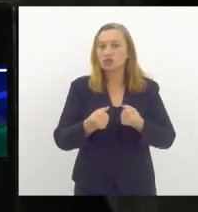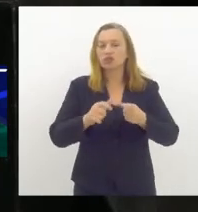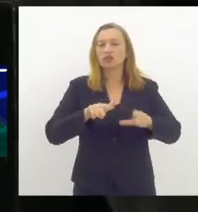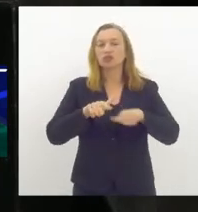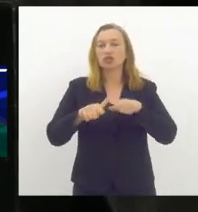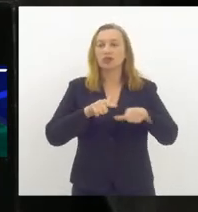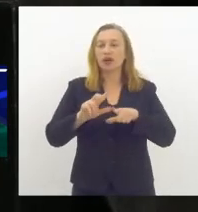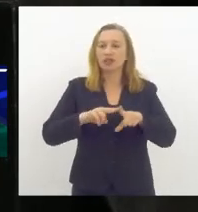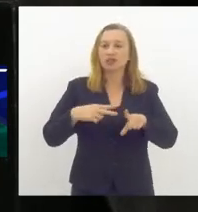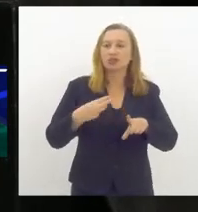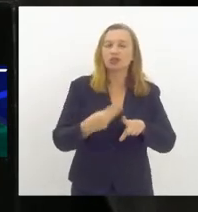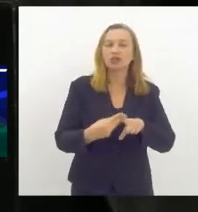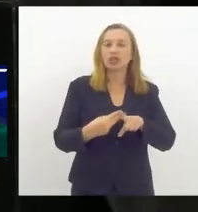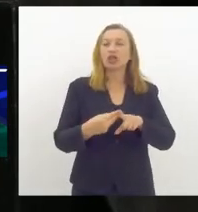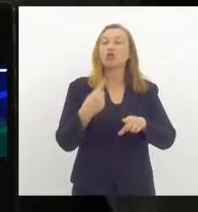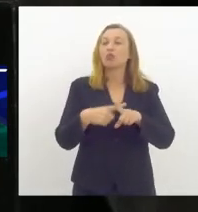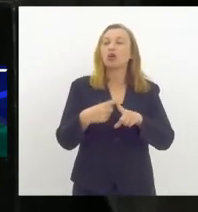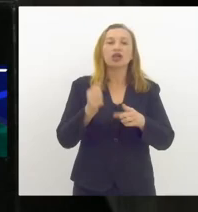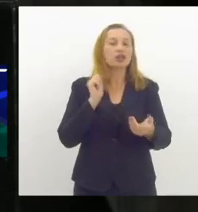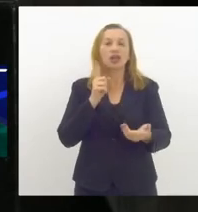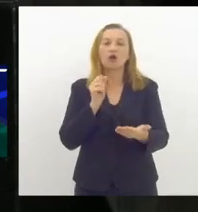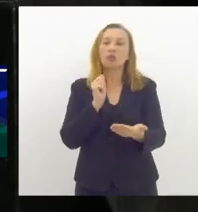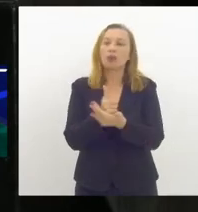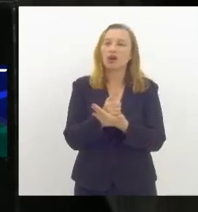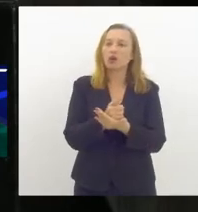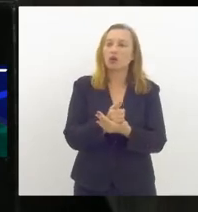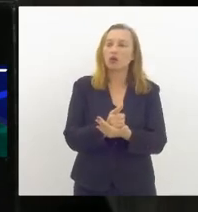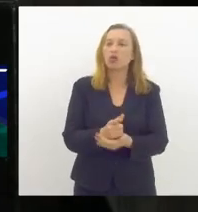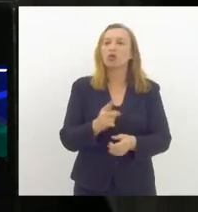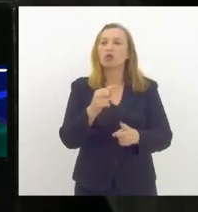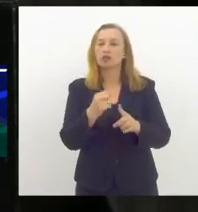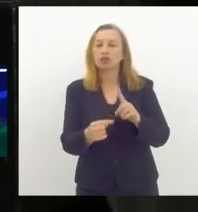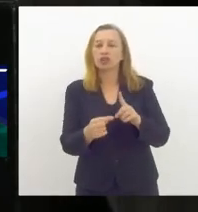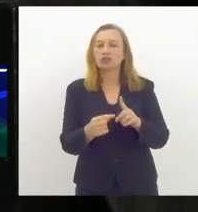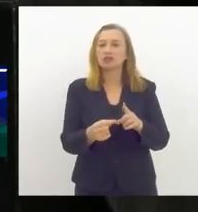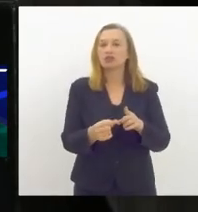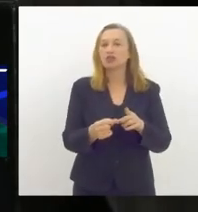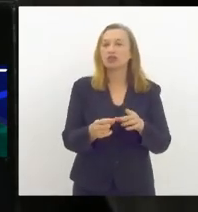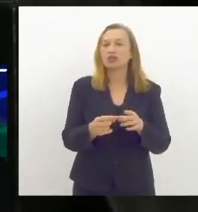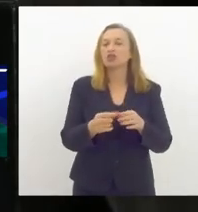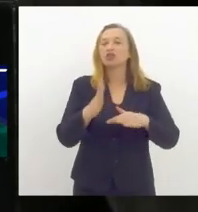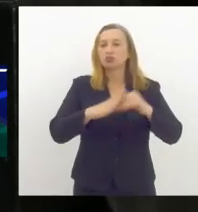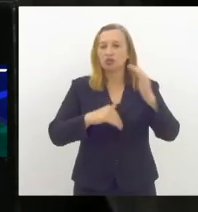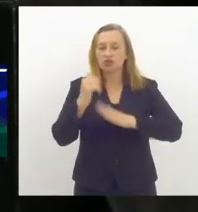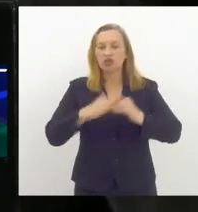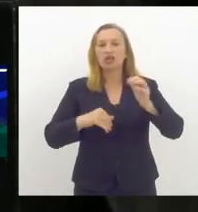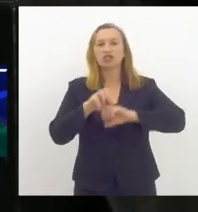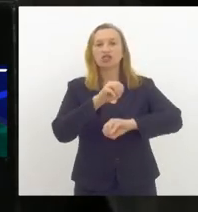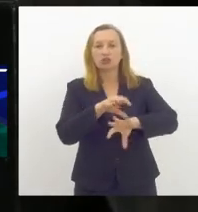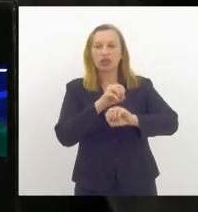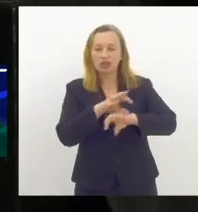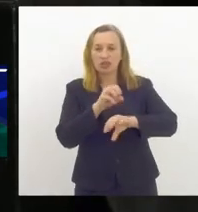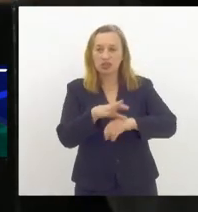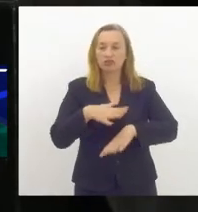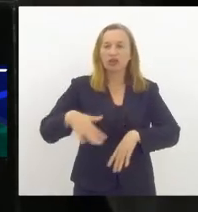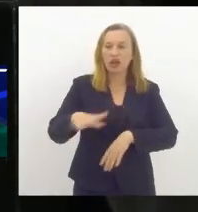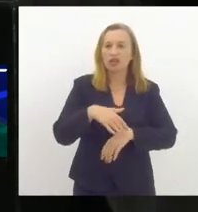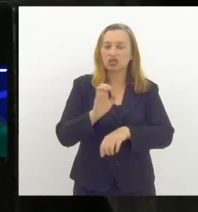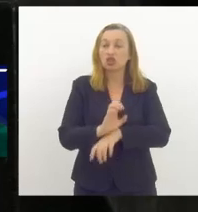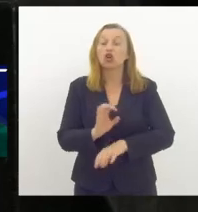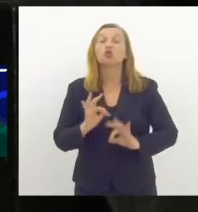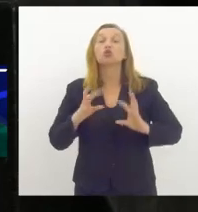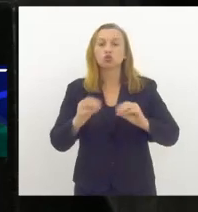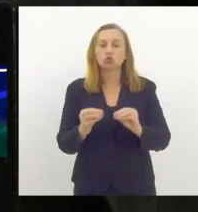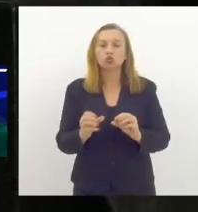de trabalho porque que ele e ainda o pagamento de do de um texto de planejamento para os profissionais da educação da rede estadual tudo isso